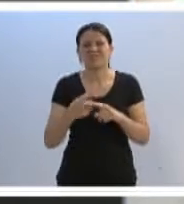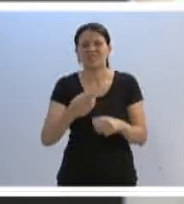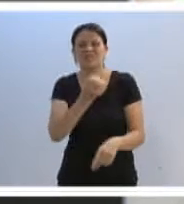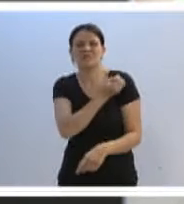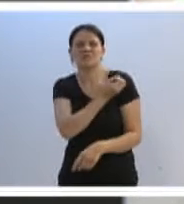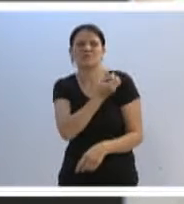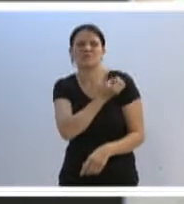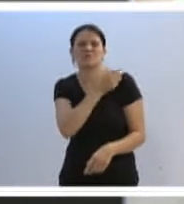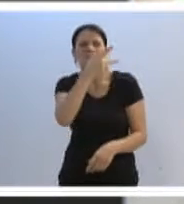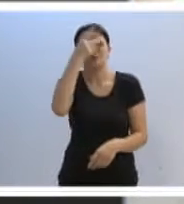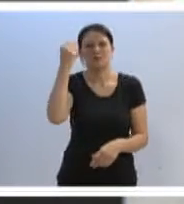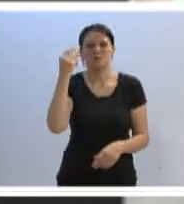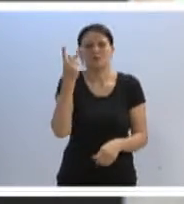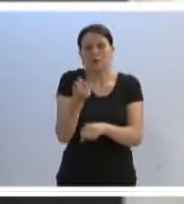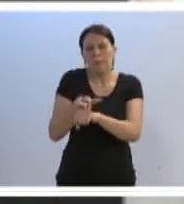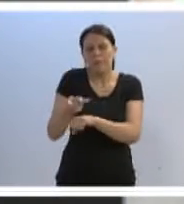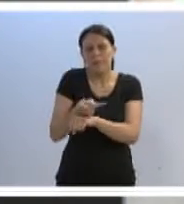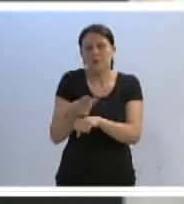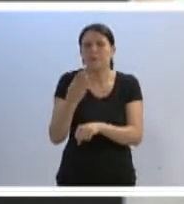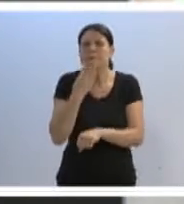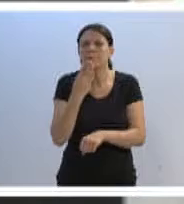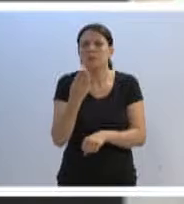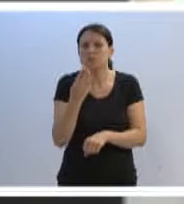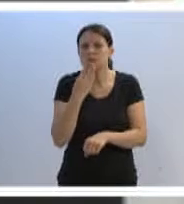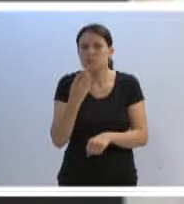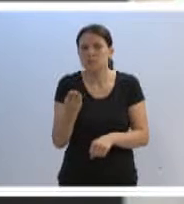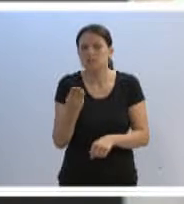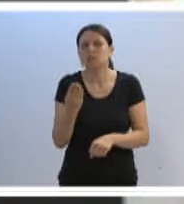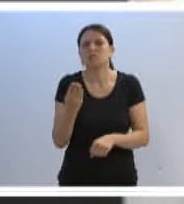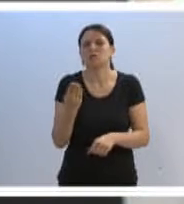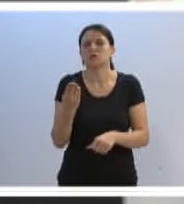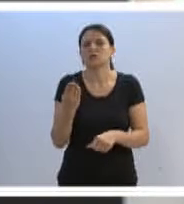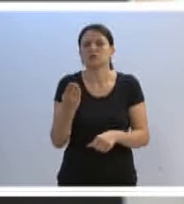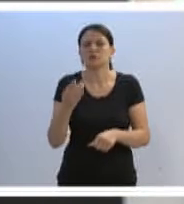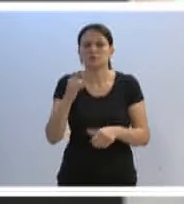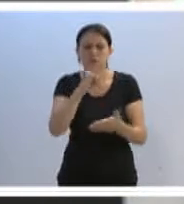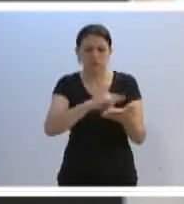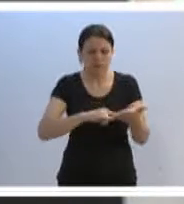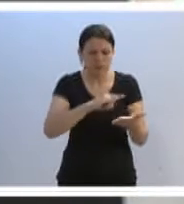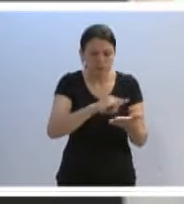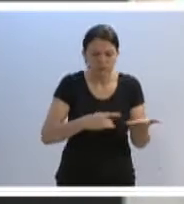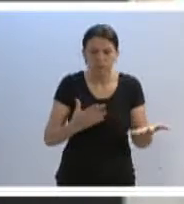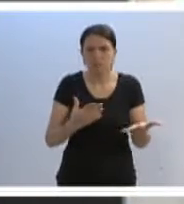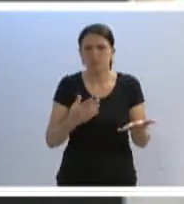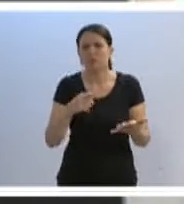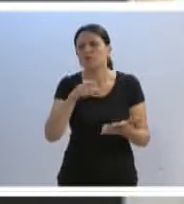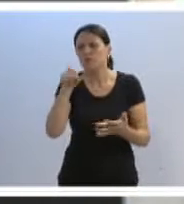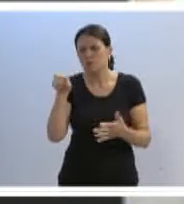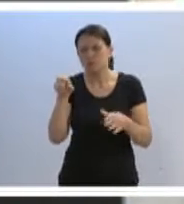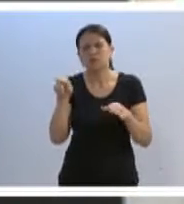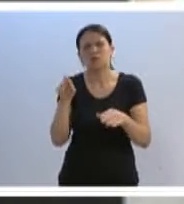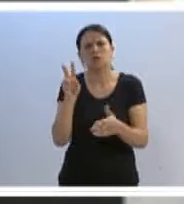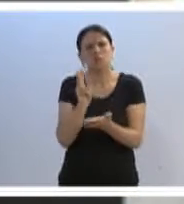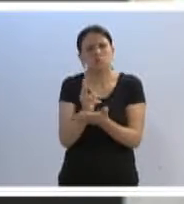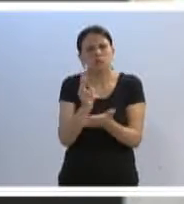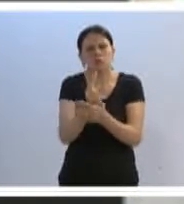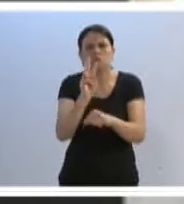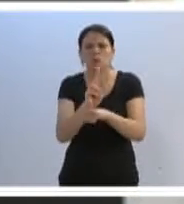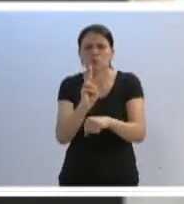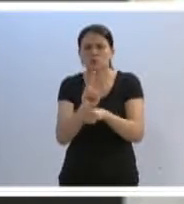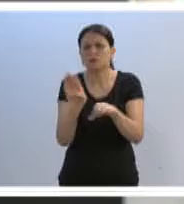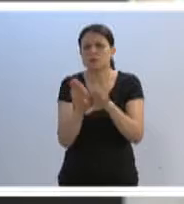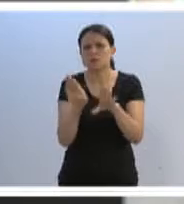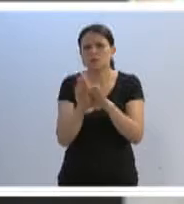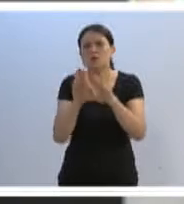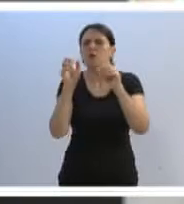nos procurado, pedido para que a gente faça reivindicações, encaminhamentos. Vossa Excelência tem sido aqui defensor nesta casa também e pode contar